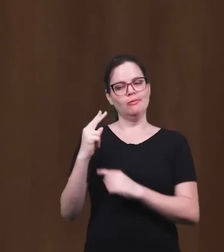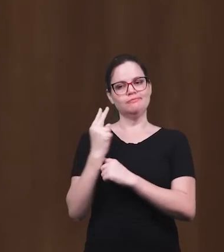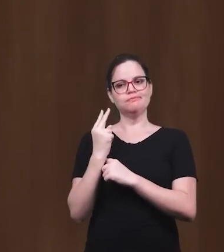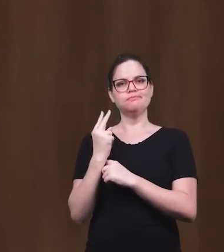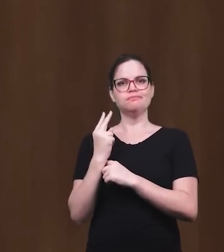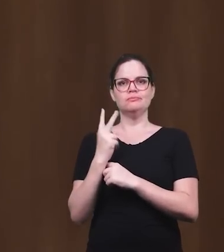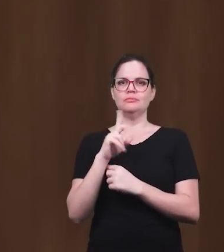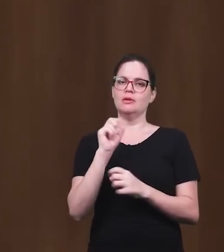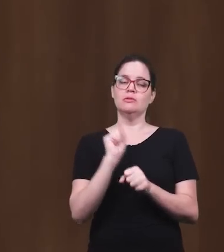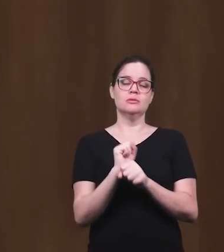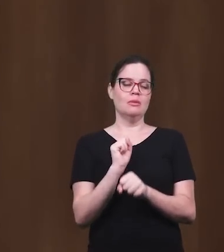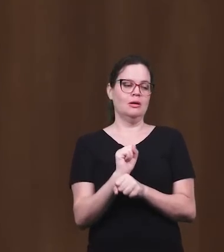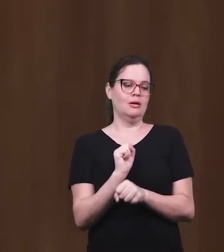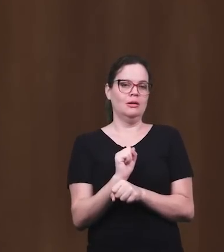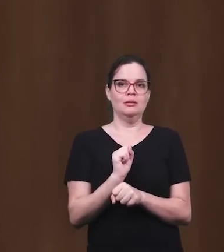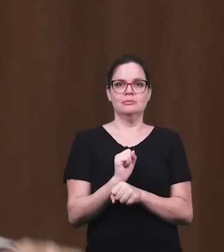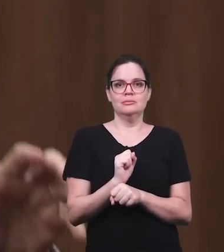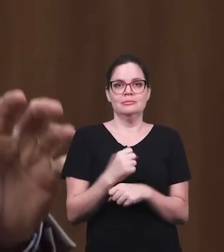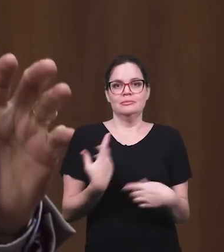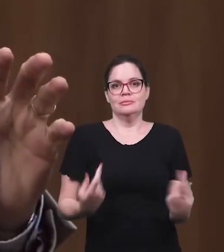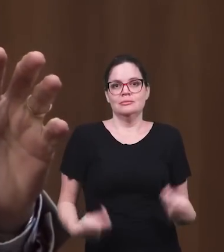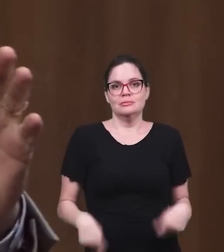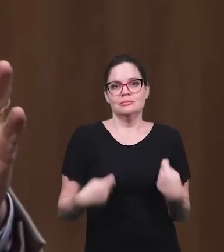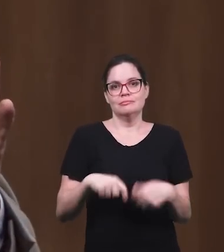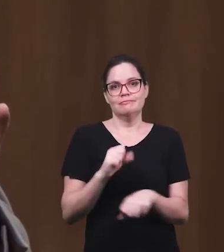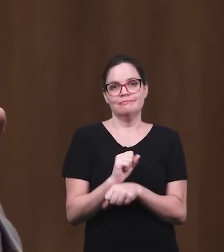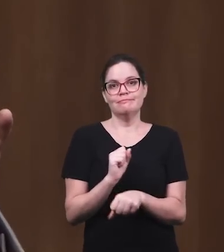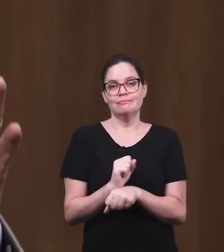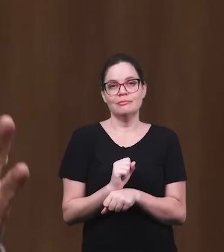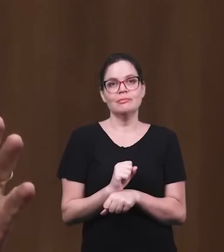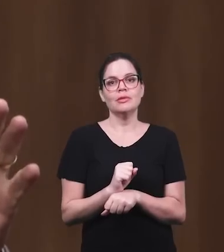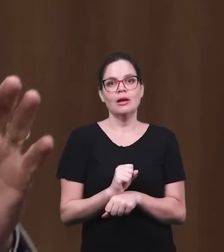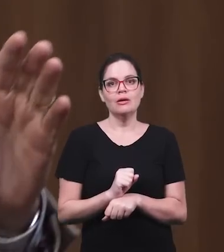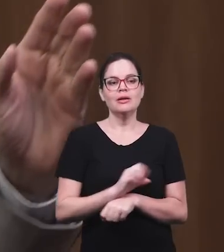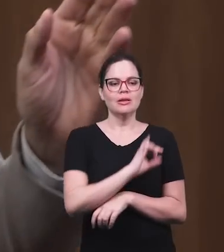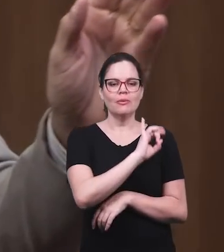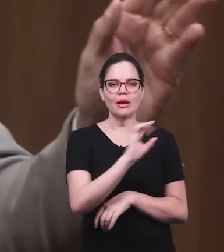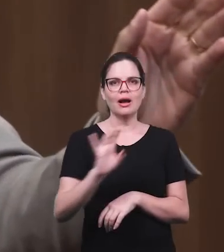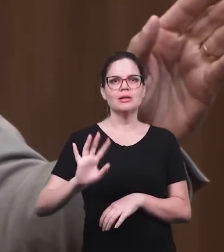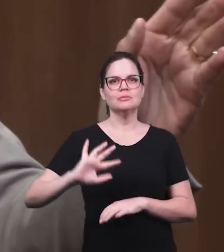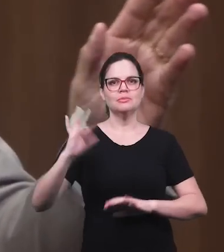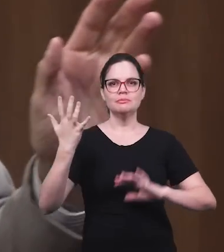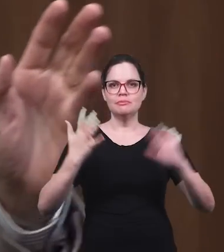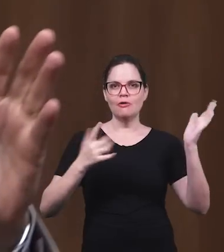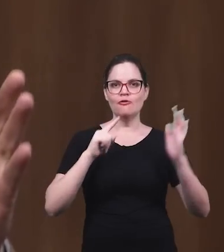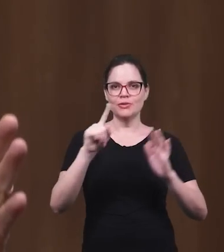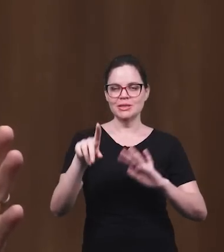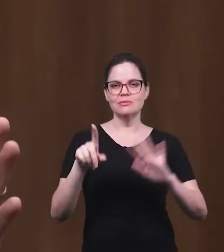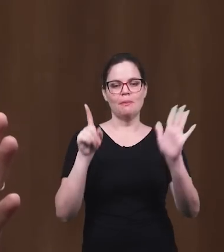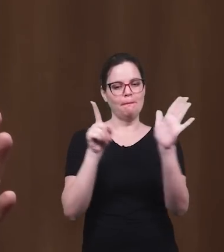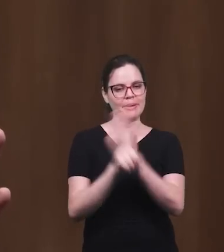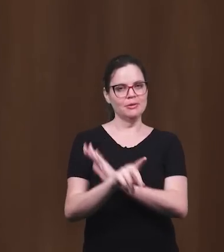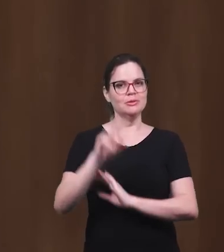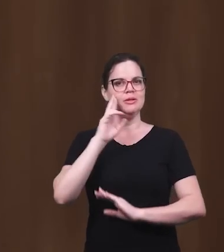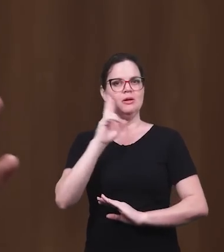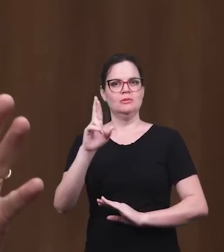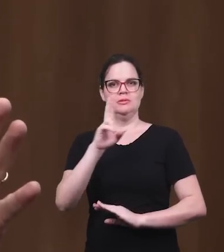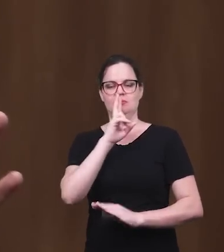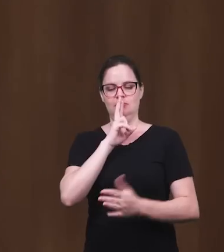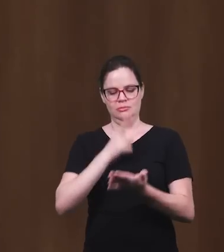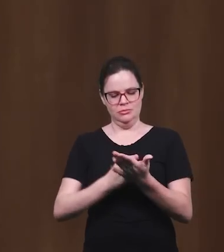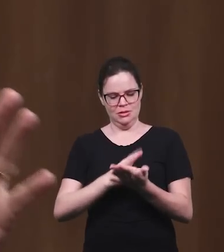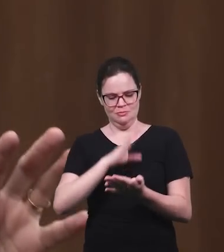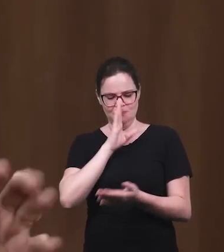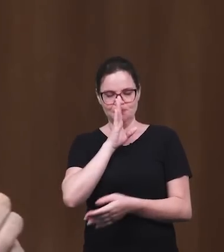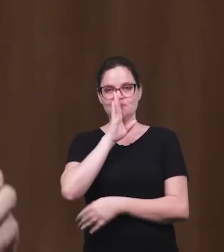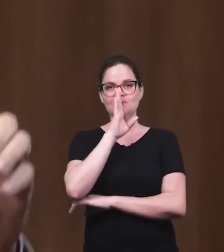tem que fazer? Esperar. Veja, em cada situação dessa, quando você vai consultar o Senhor e o Senhor está em silêncio,